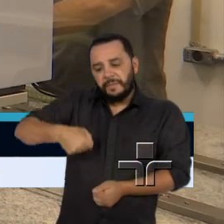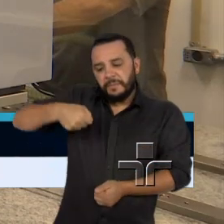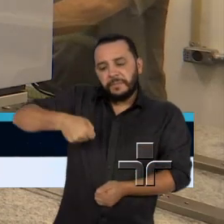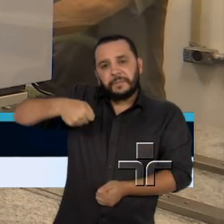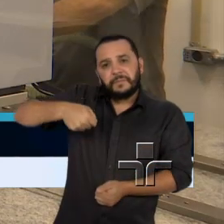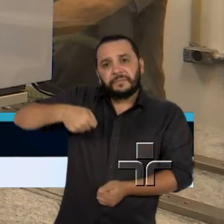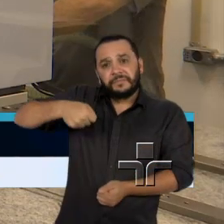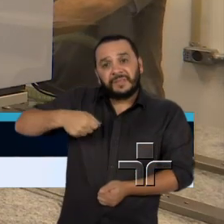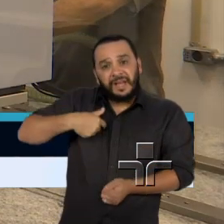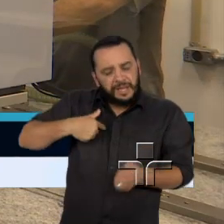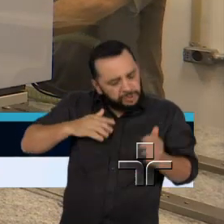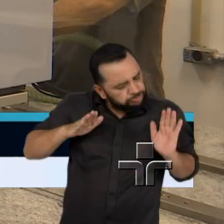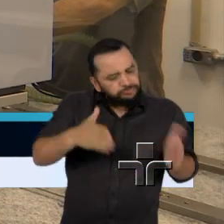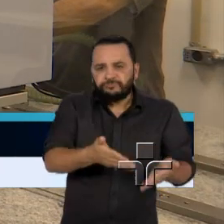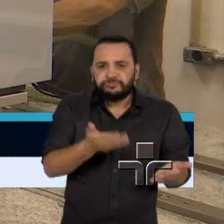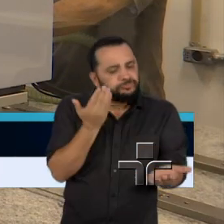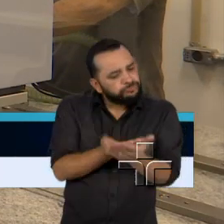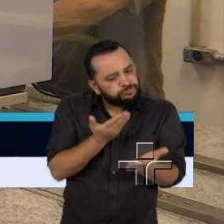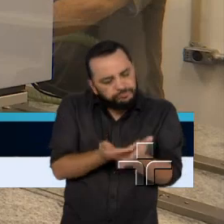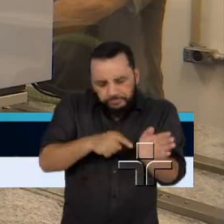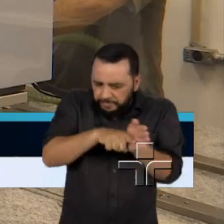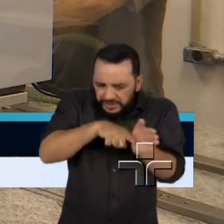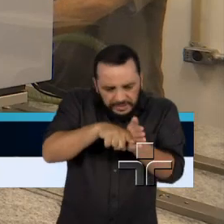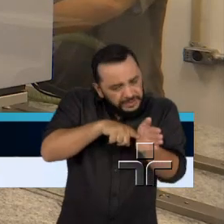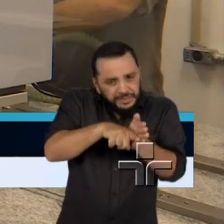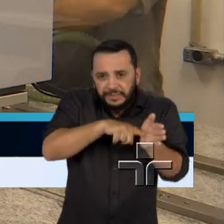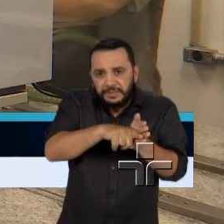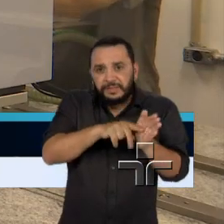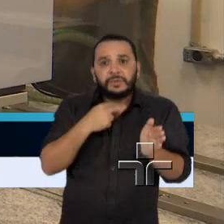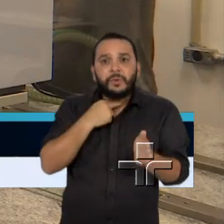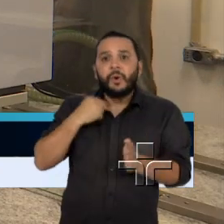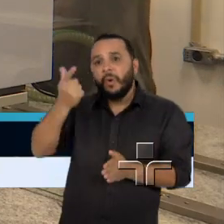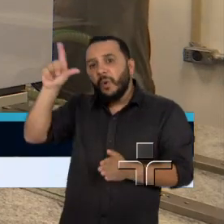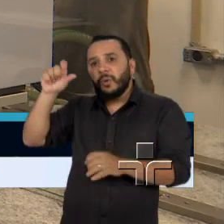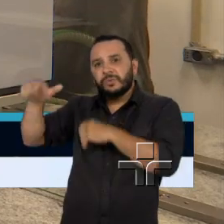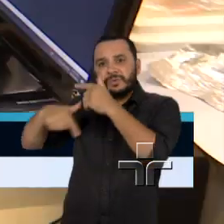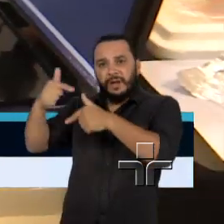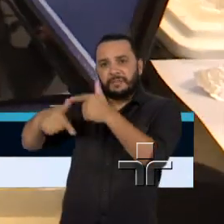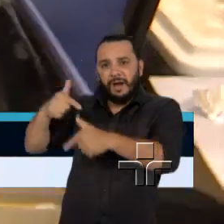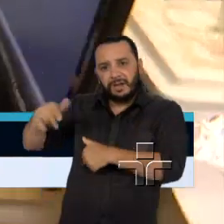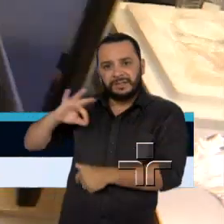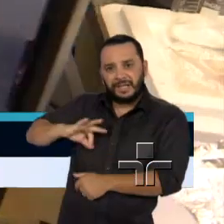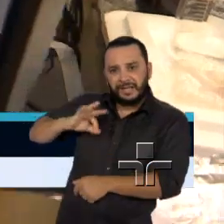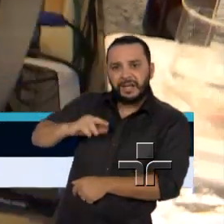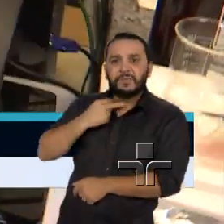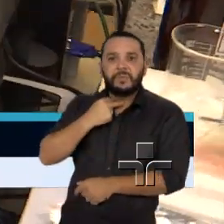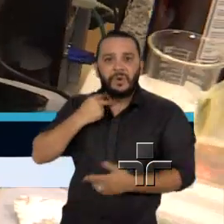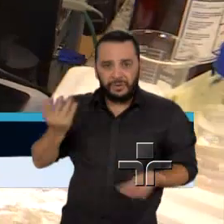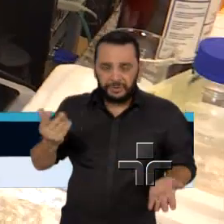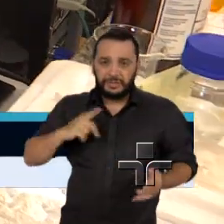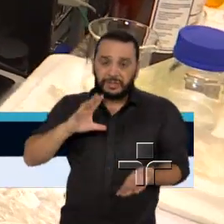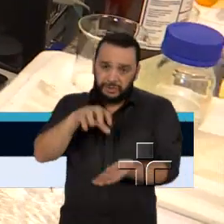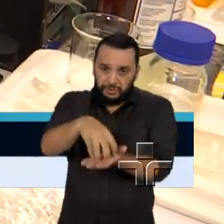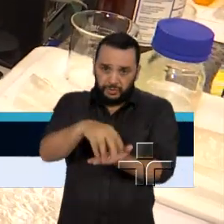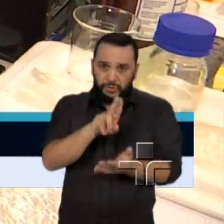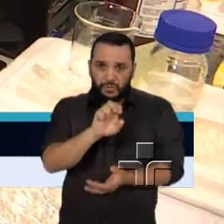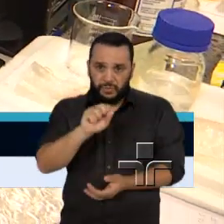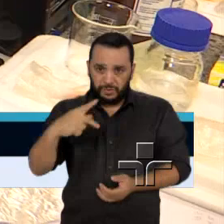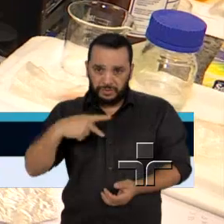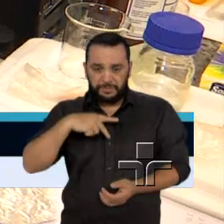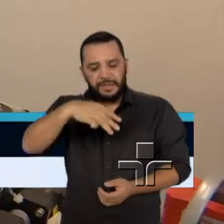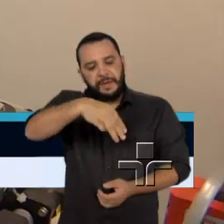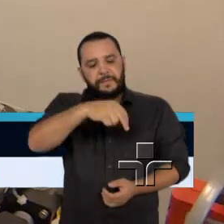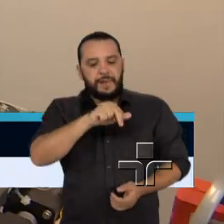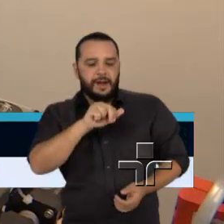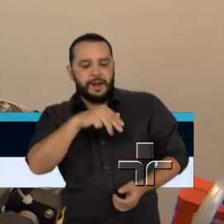dedicar exclusivamente à pesquisa e não pode ter outro emprego remunerado. No Instituto de Física da USP, a professora Márcia